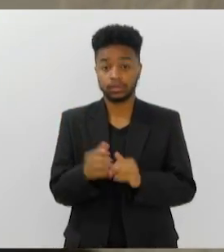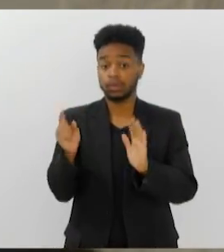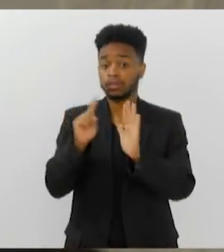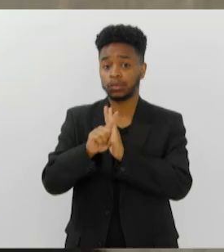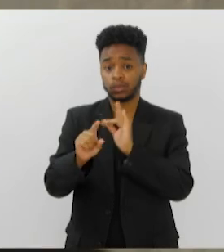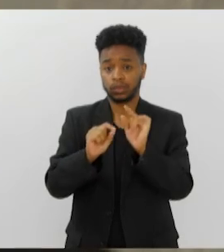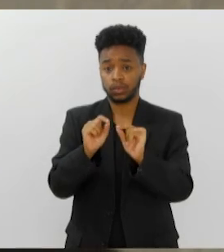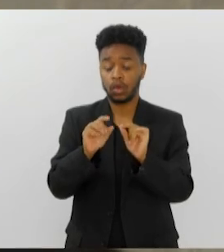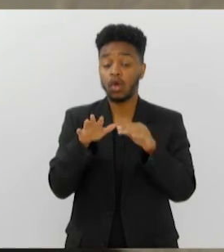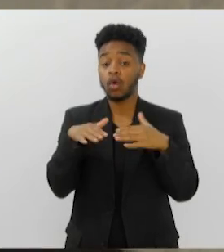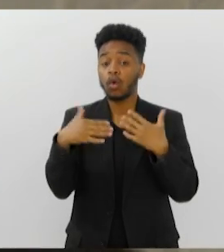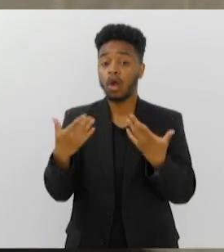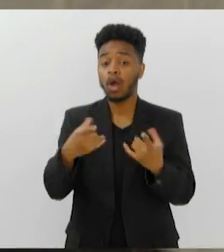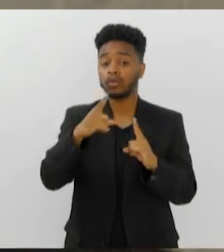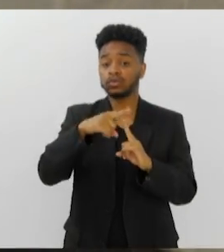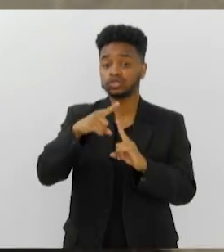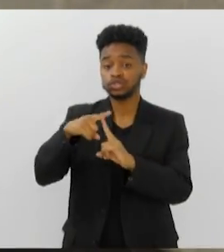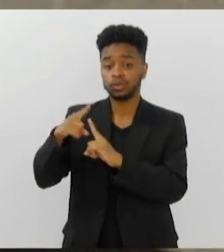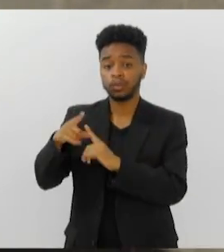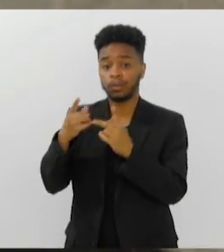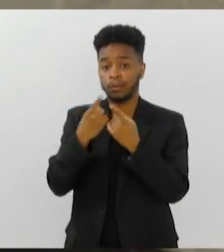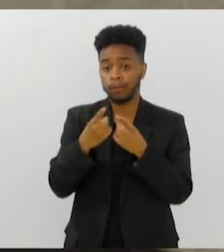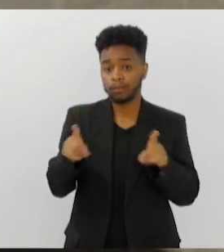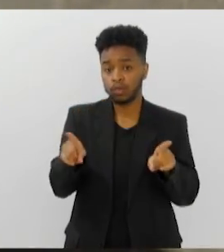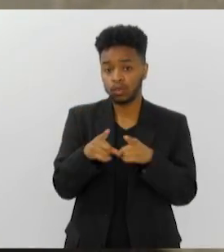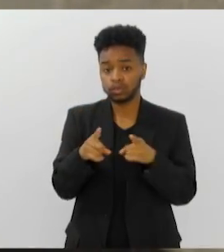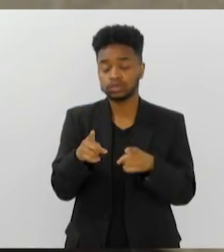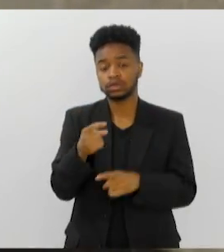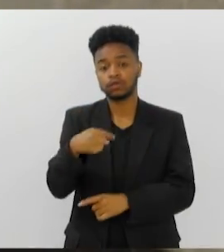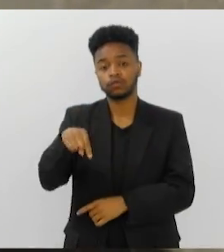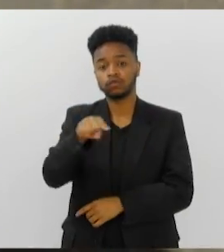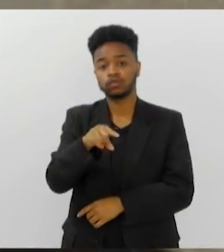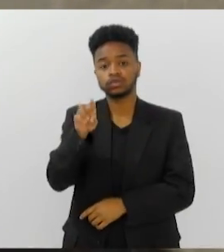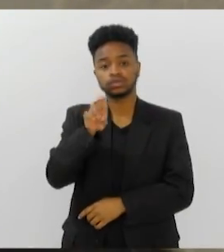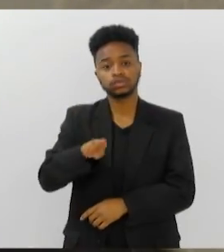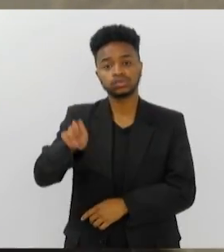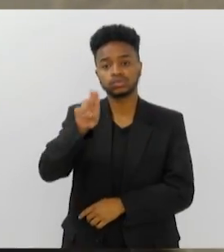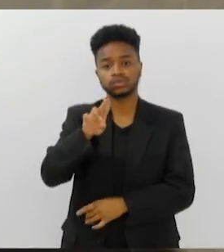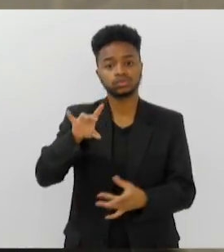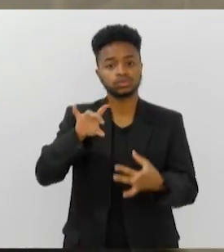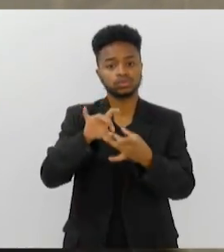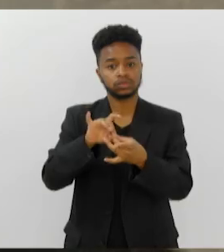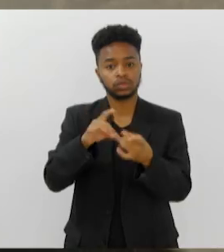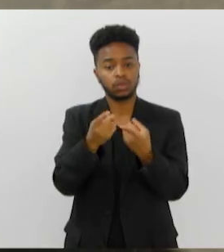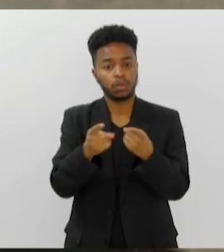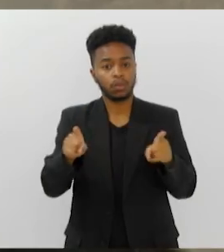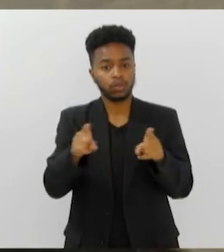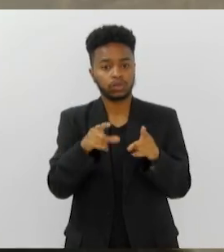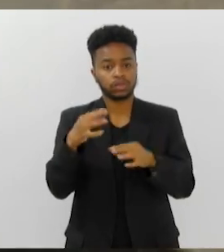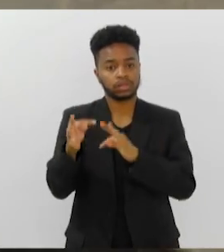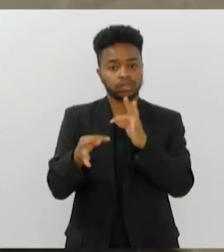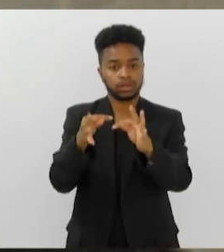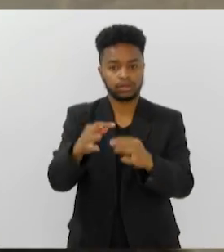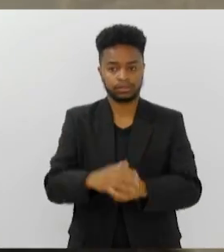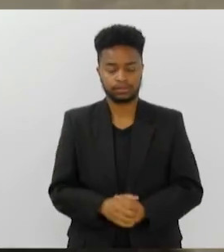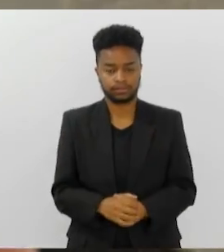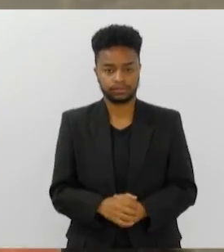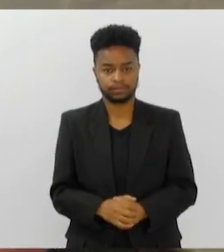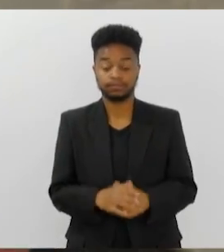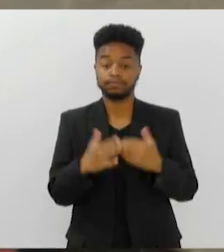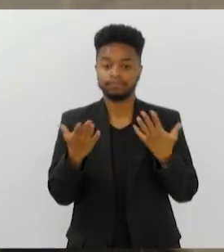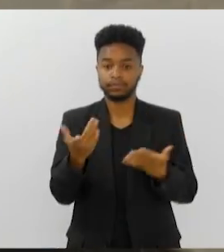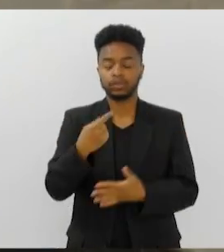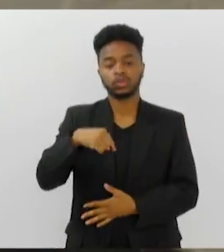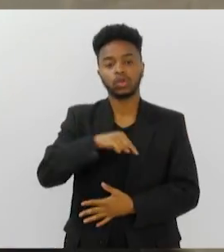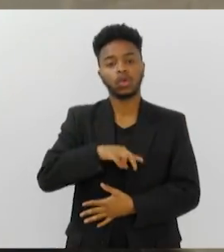quais são os tipos de música que vocês utilizam na musicoterapia? Então, nós utilizamos